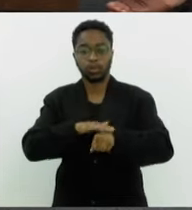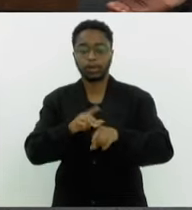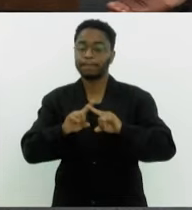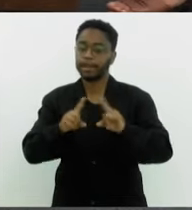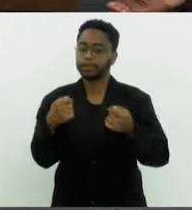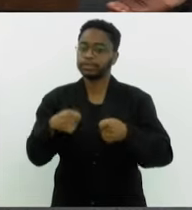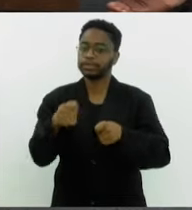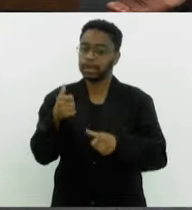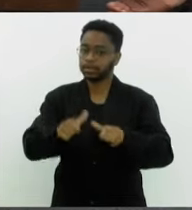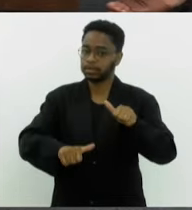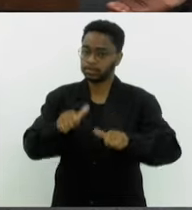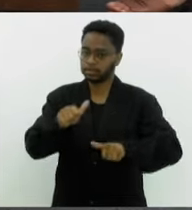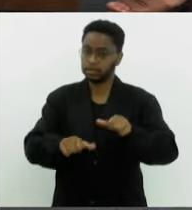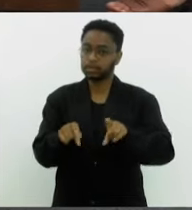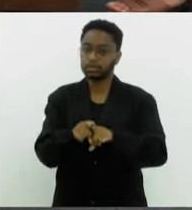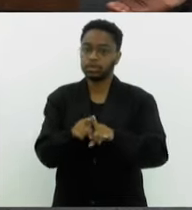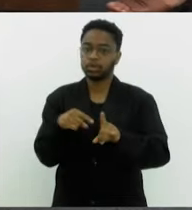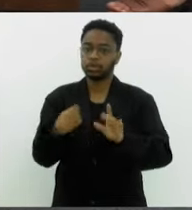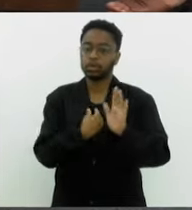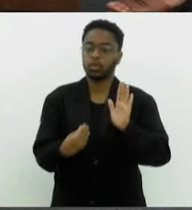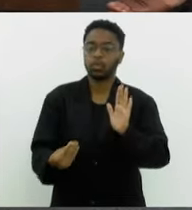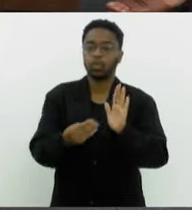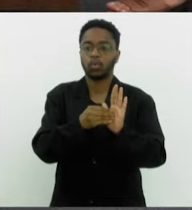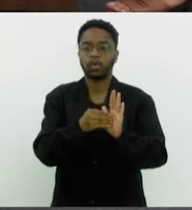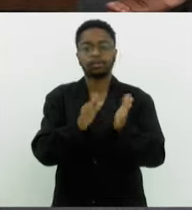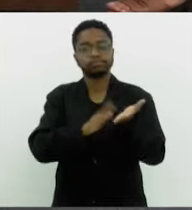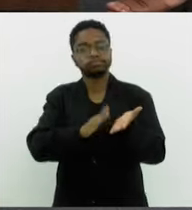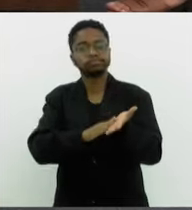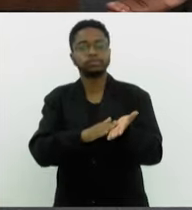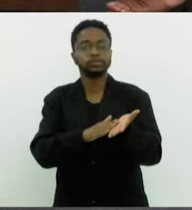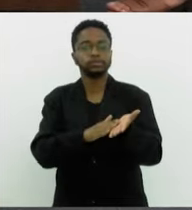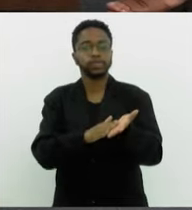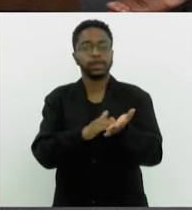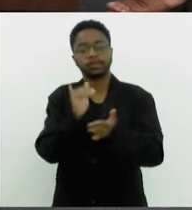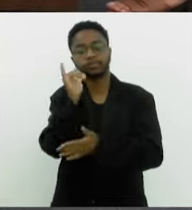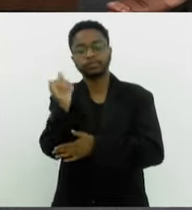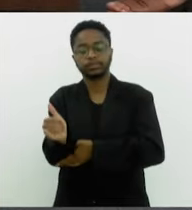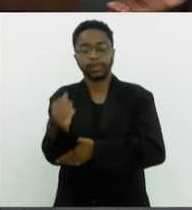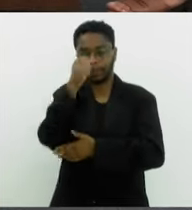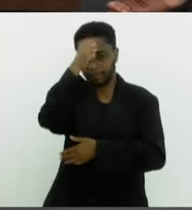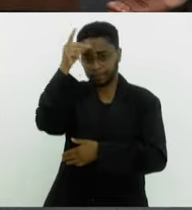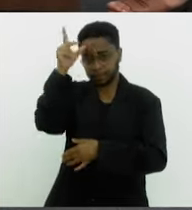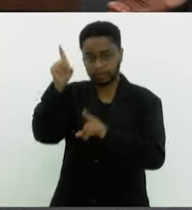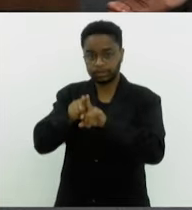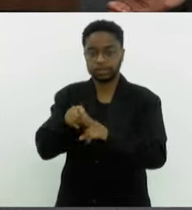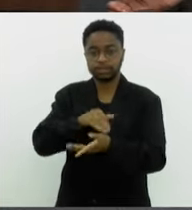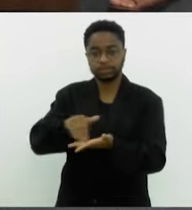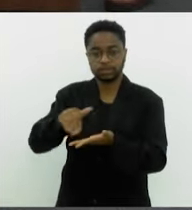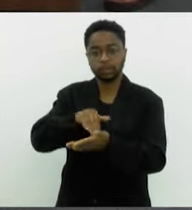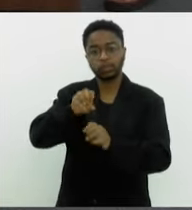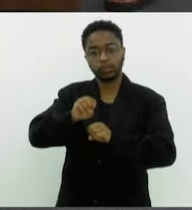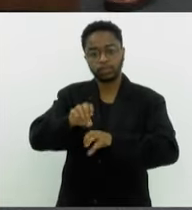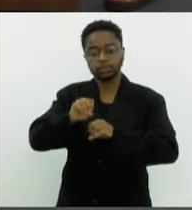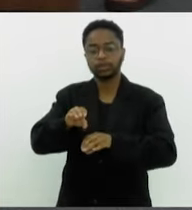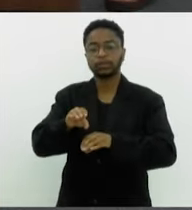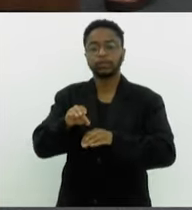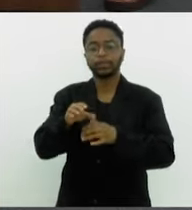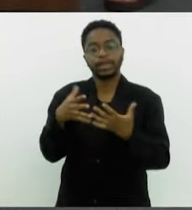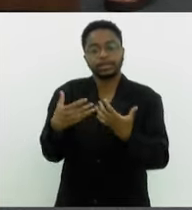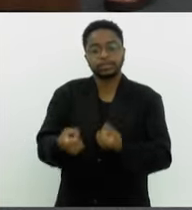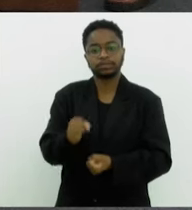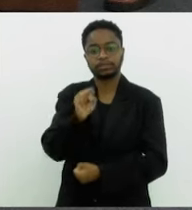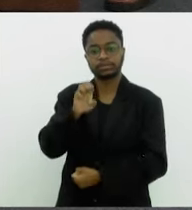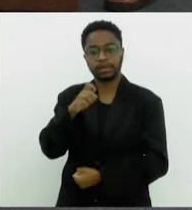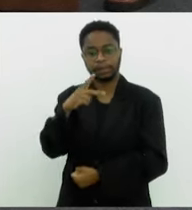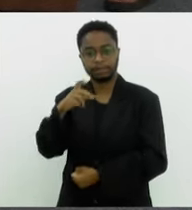essa situação. Então fica aqui a nossa cobrança para que a prefeita, para que o secretário de Educação receba o CEP, receba os